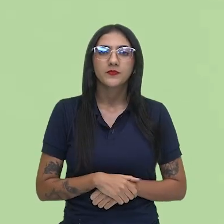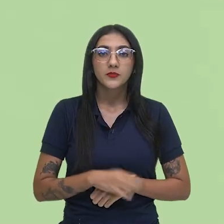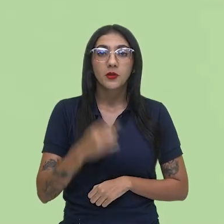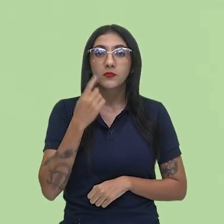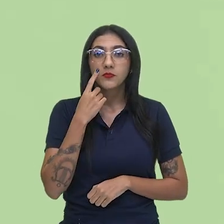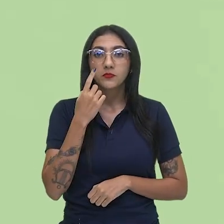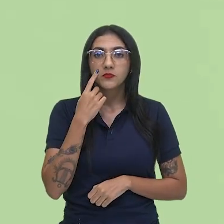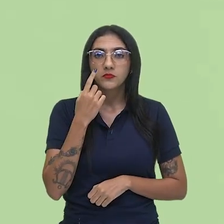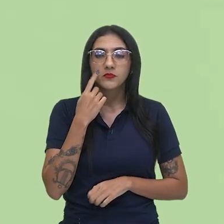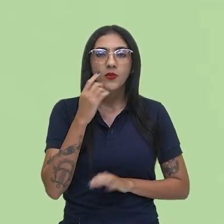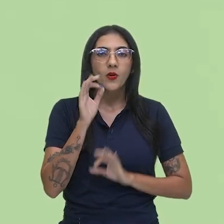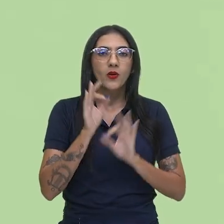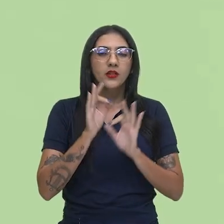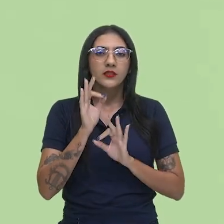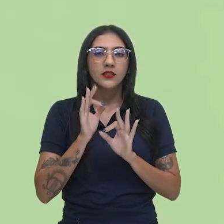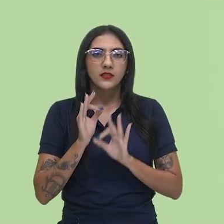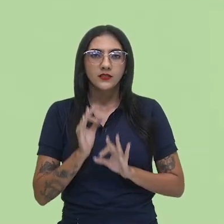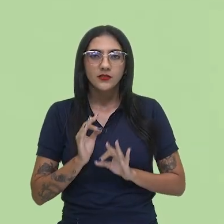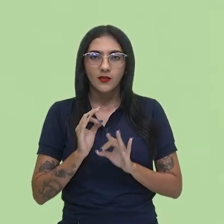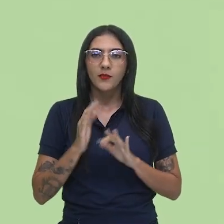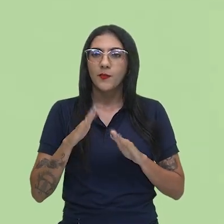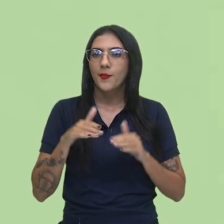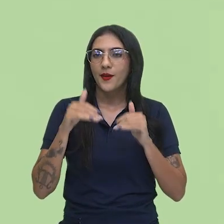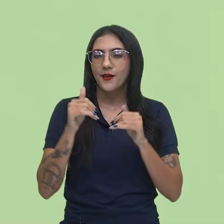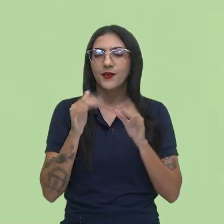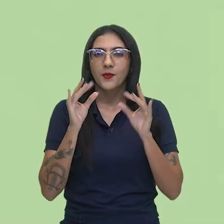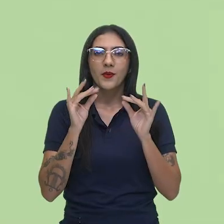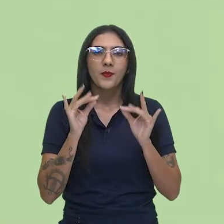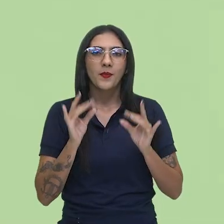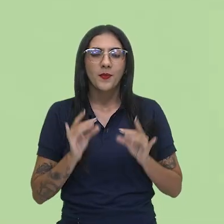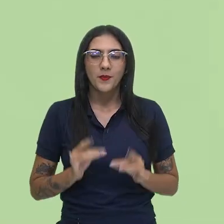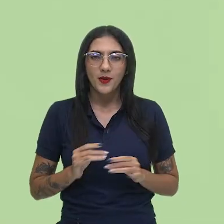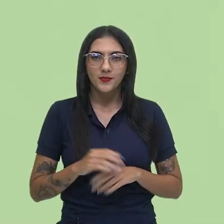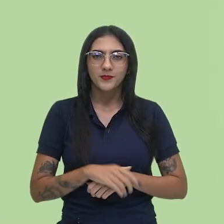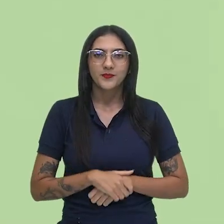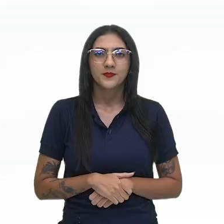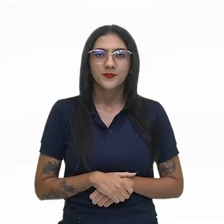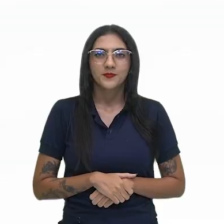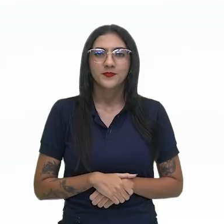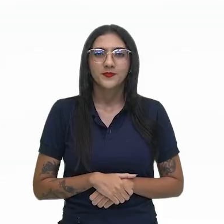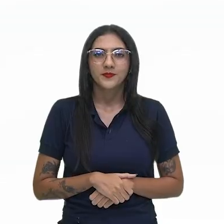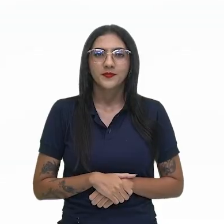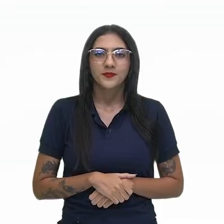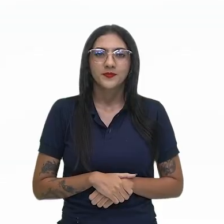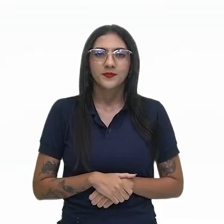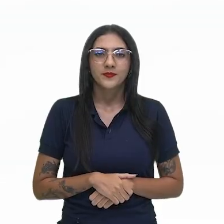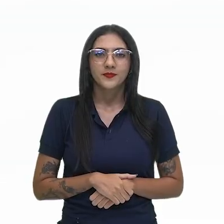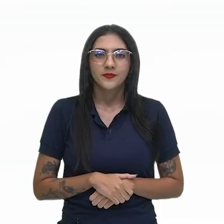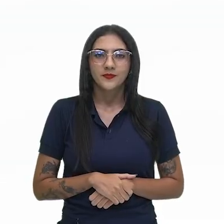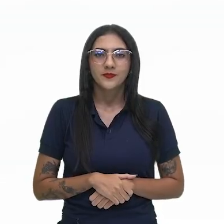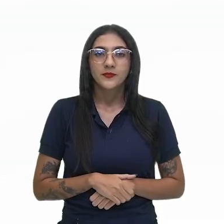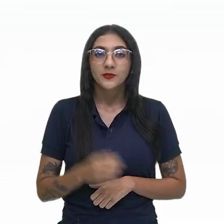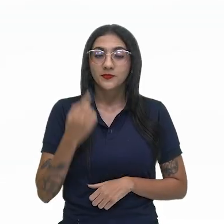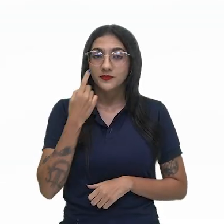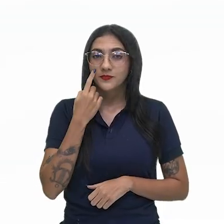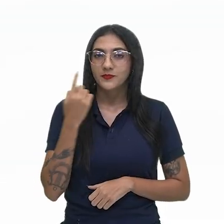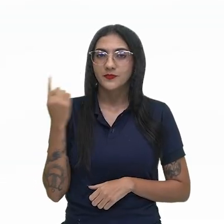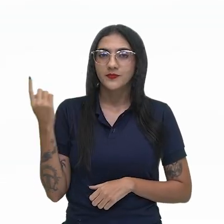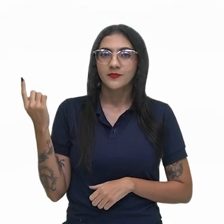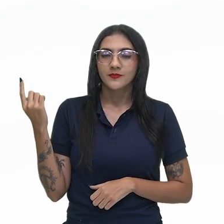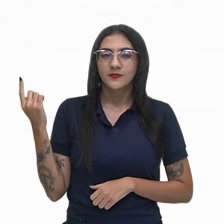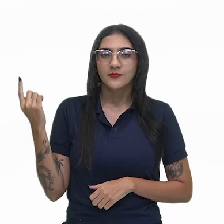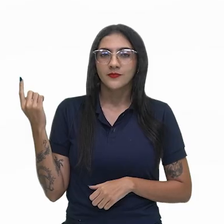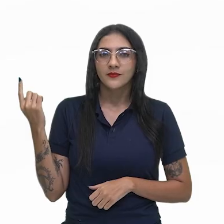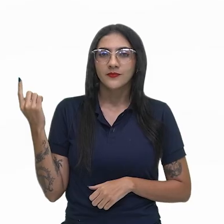da diagonal, né? Mais bonitinho do que eu riscando aqui. Olha só, tá aqui a diagonal. Desse jeito, a